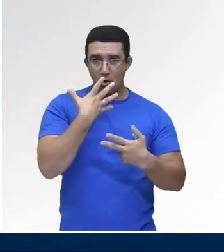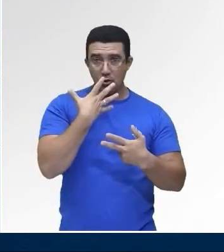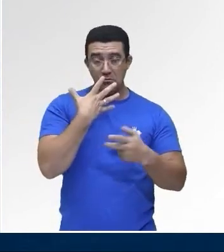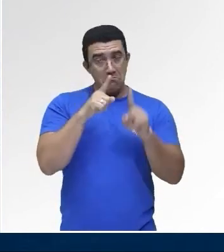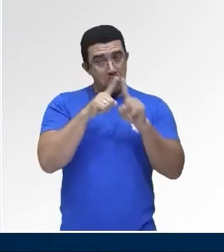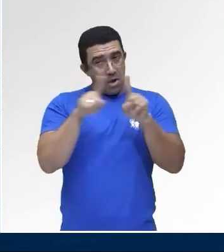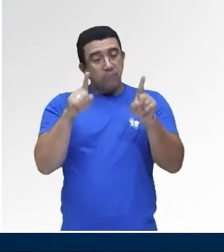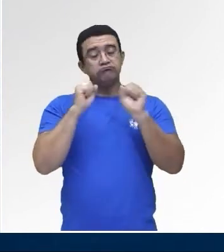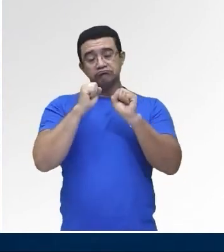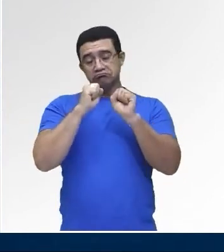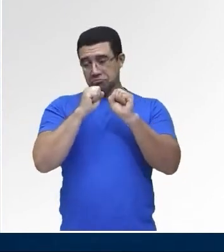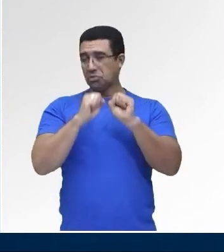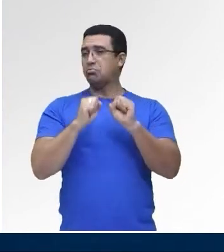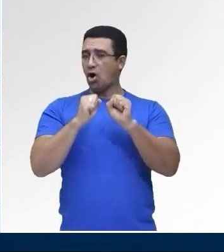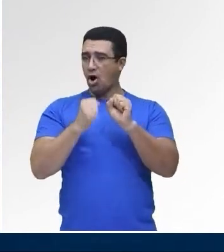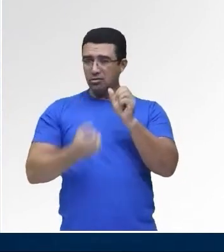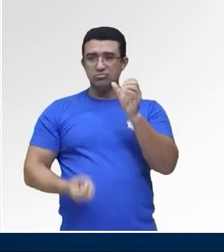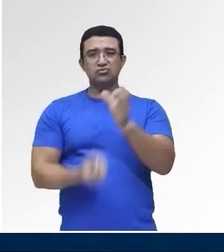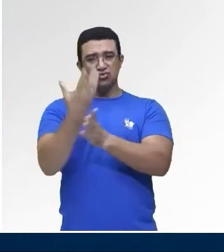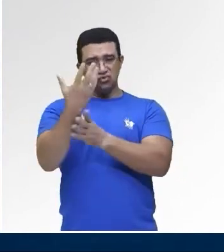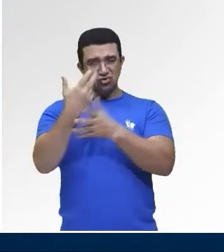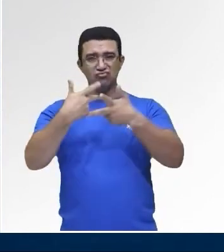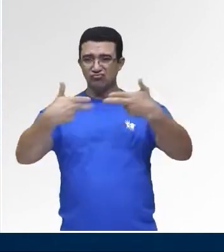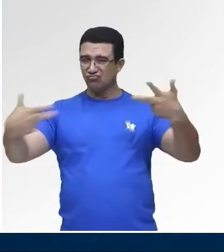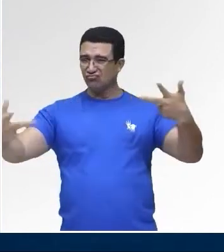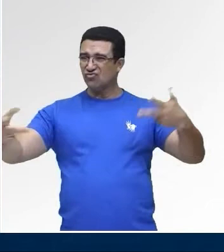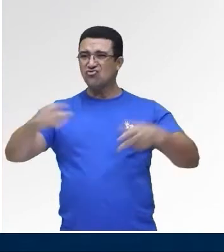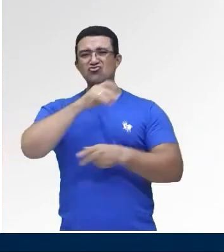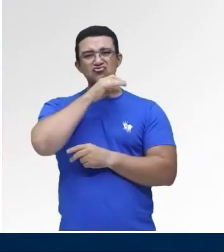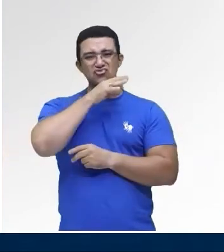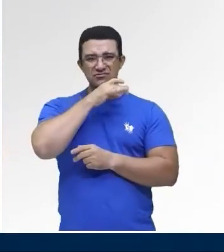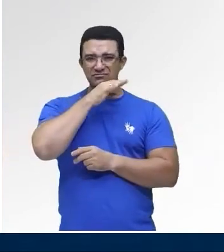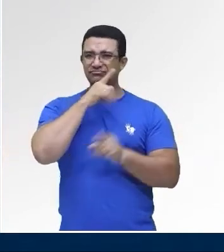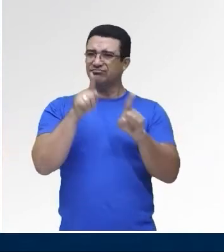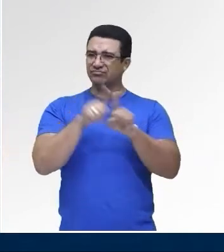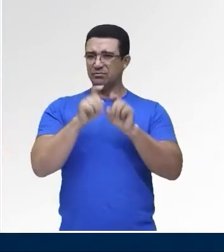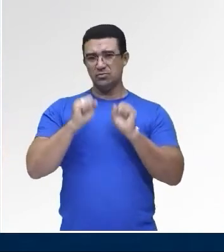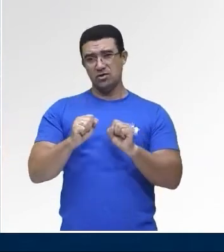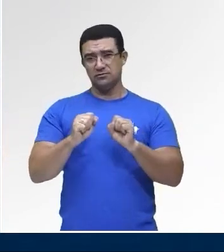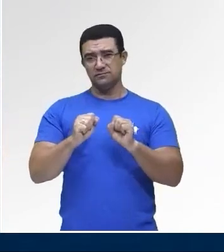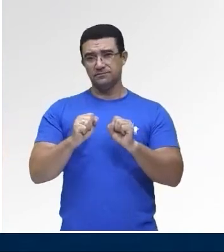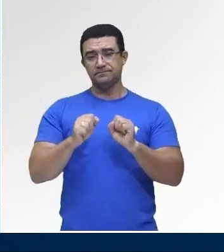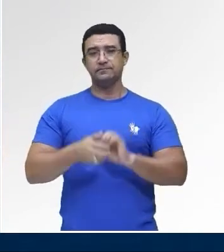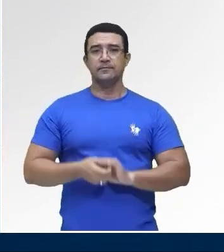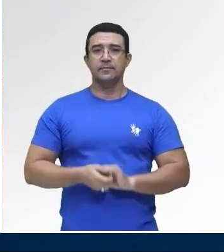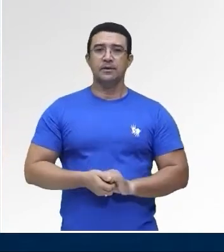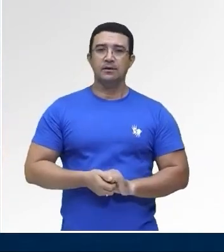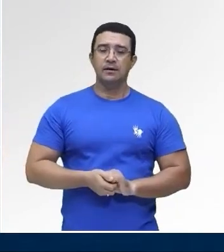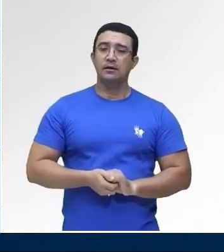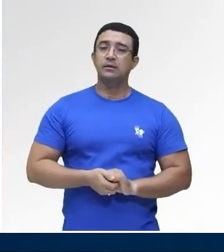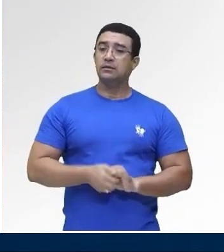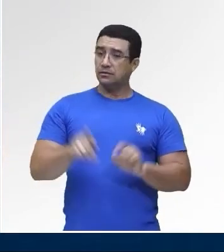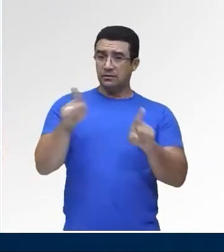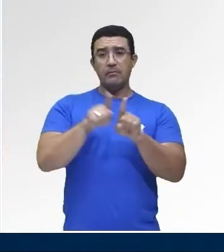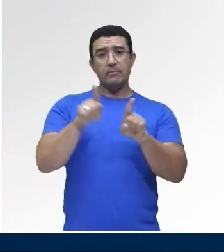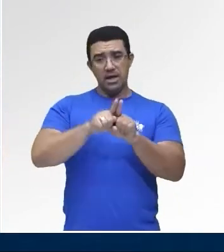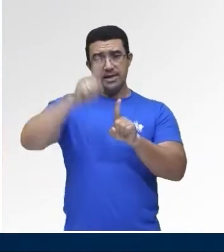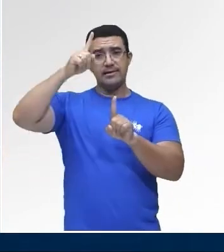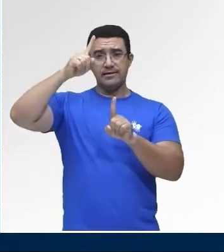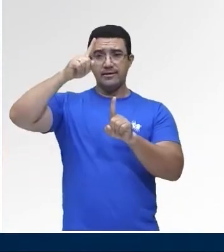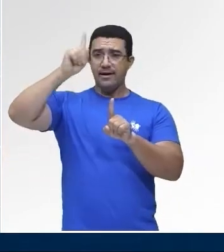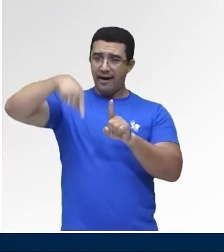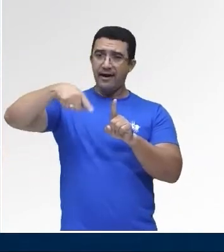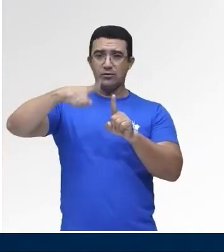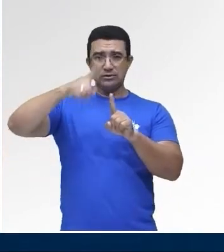ruim, como eu mostrei lá no início para vocês, na imagem de Cândido Portinari. Então, aquilo também é arte, também tem